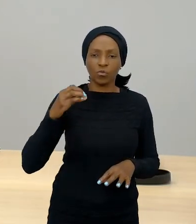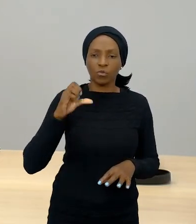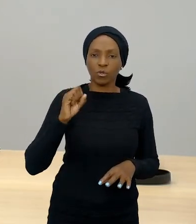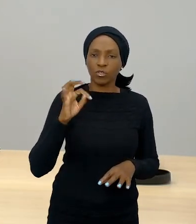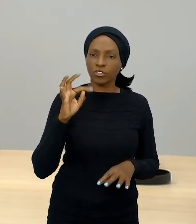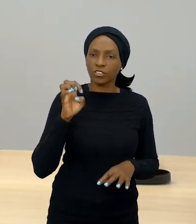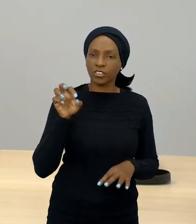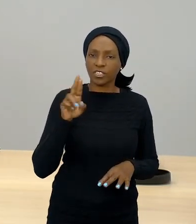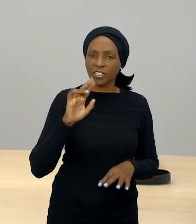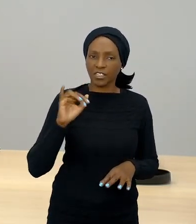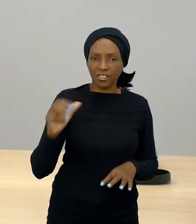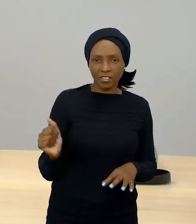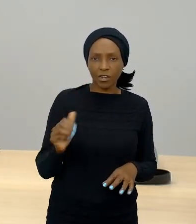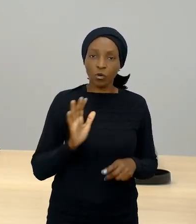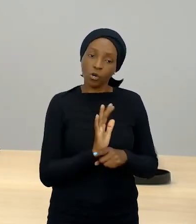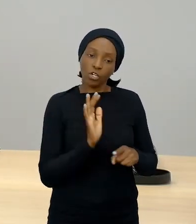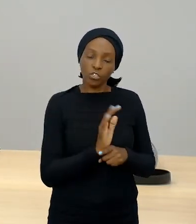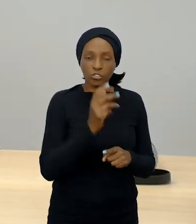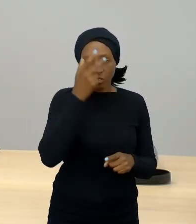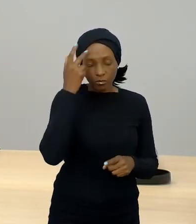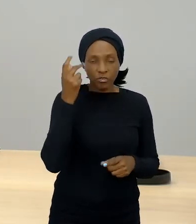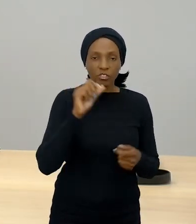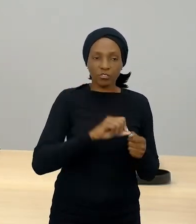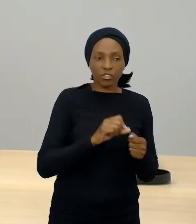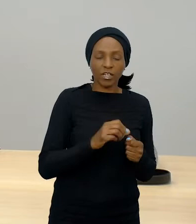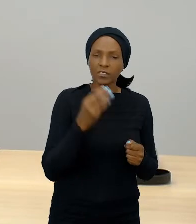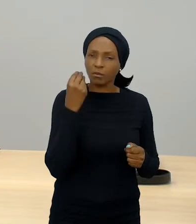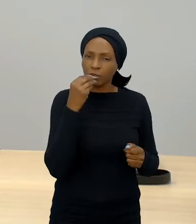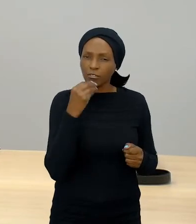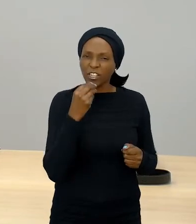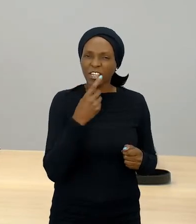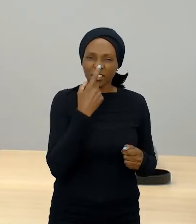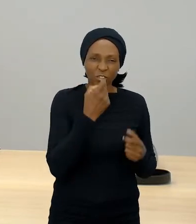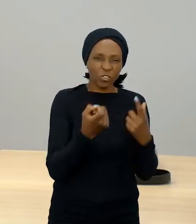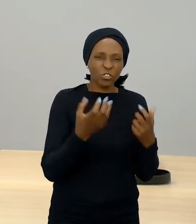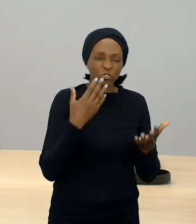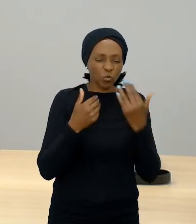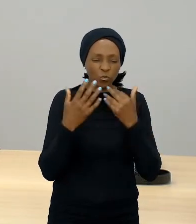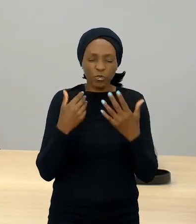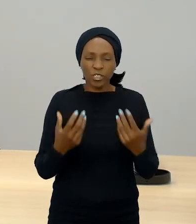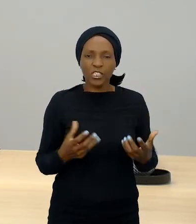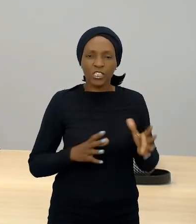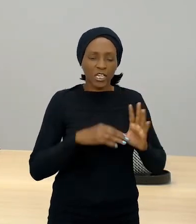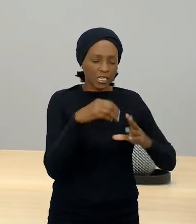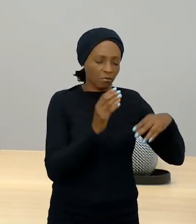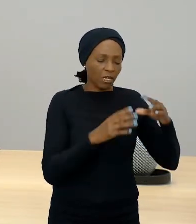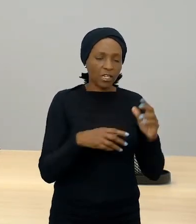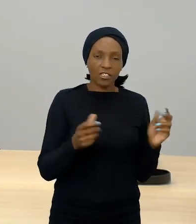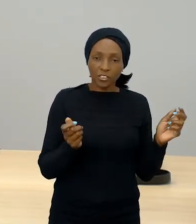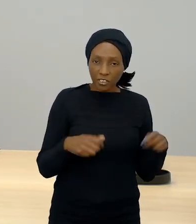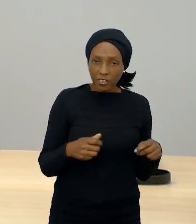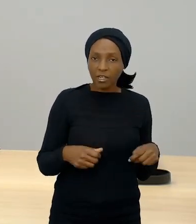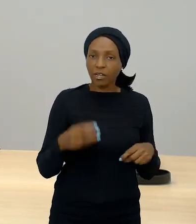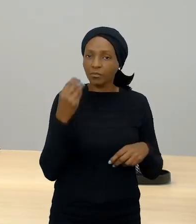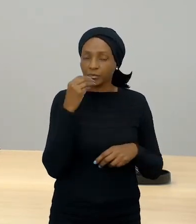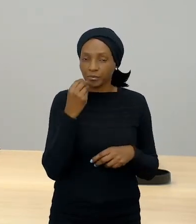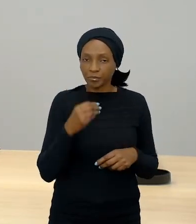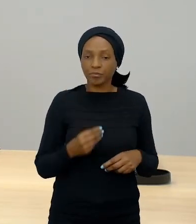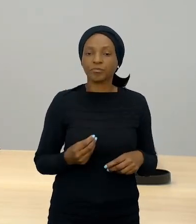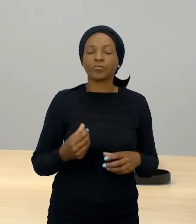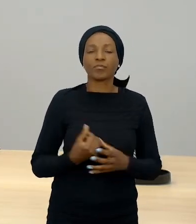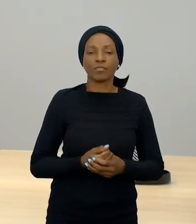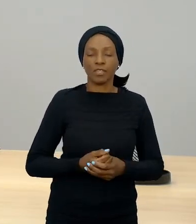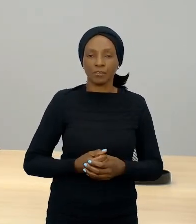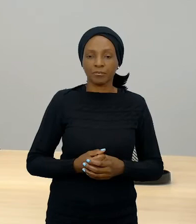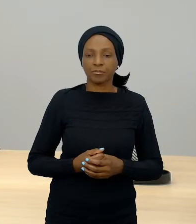e uma composteira, tá, para aproveitar os restos orgânicos e as embalagens, o que pode ser reciclado, partir aí